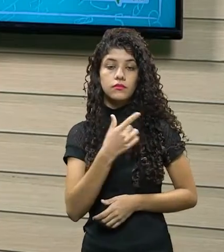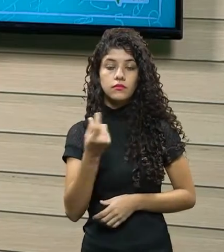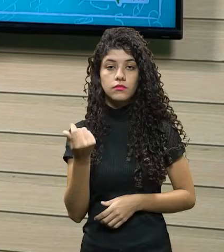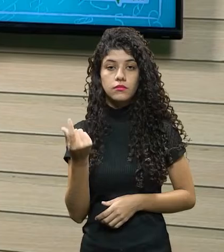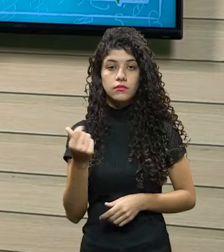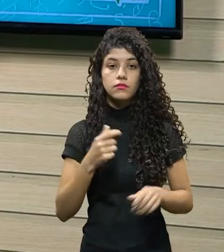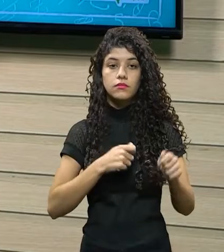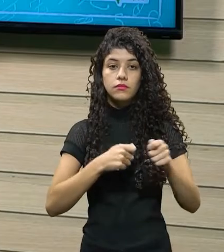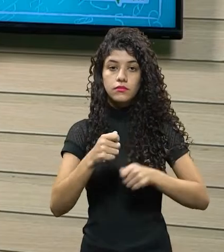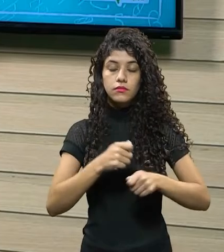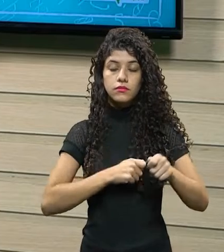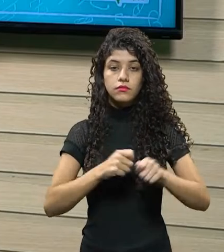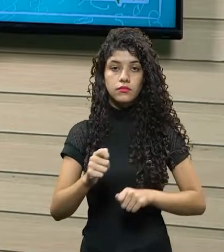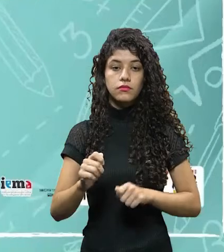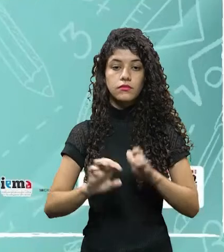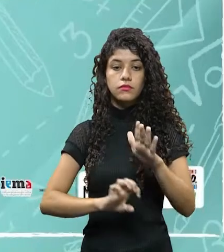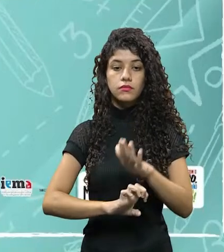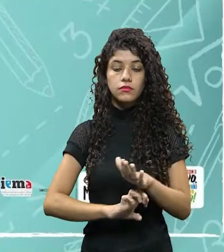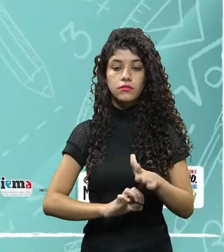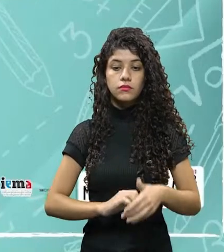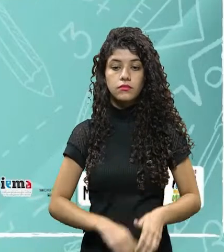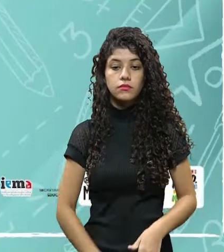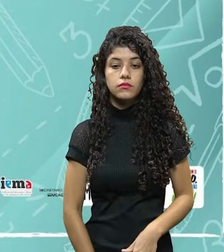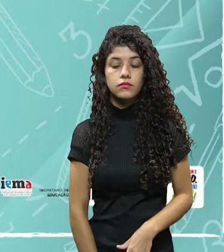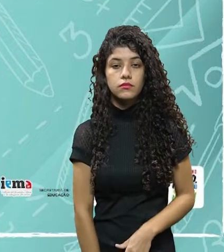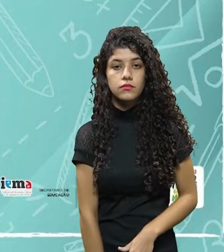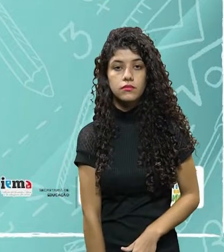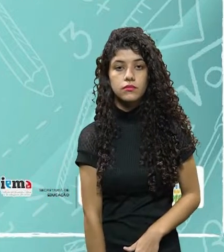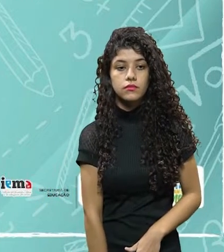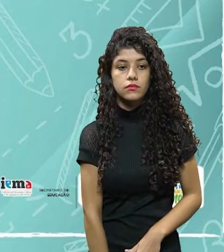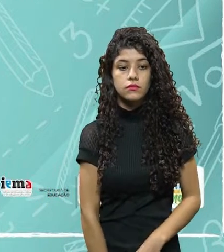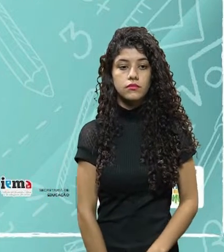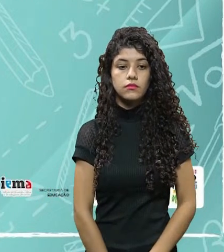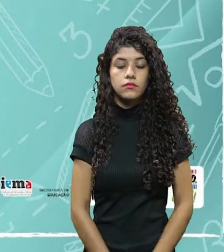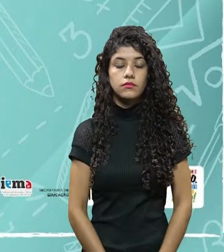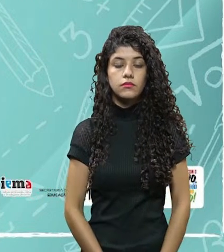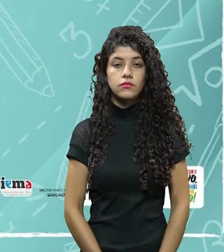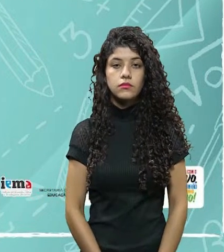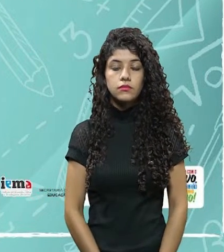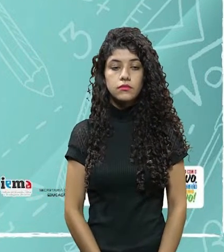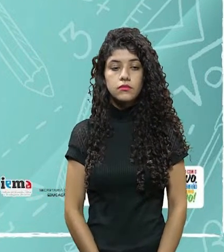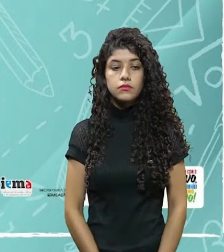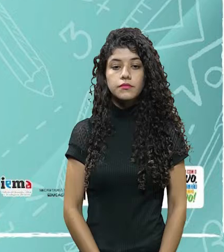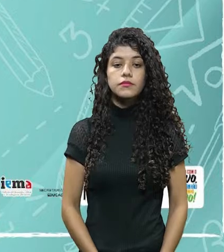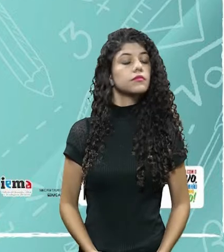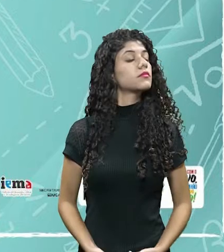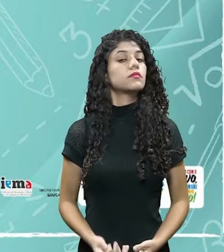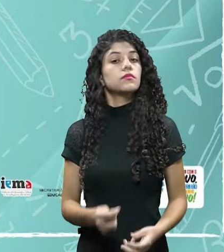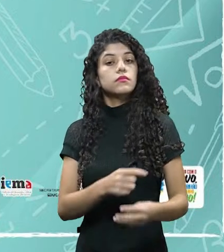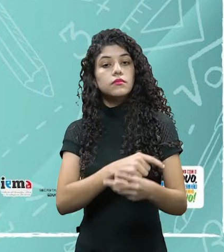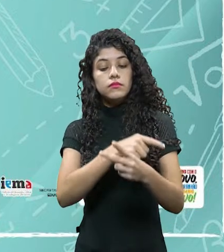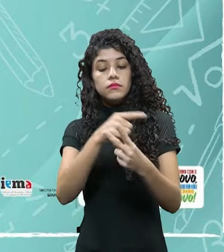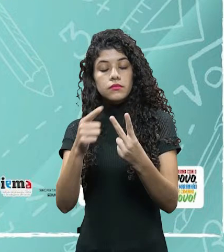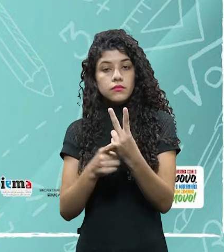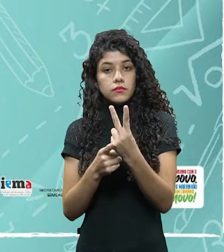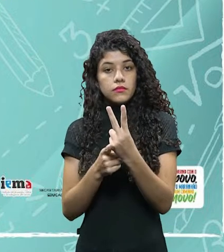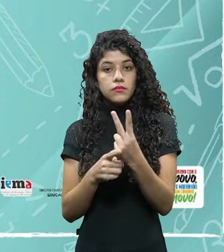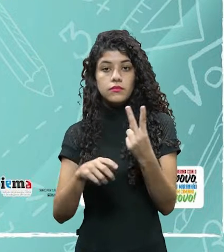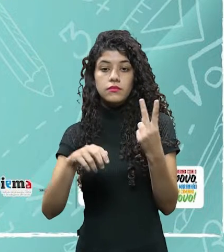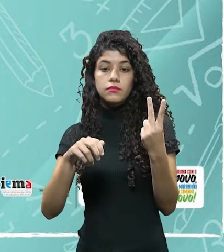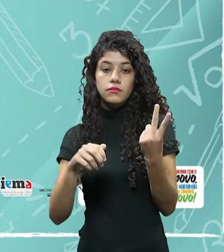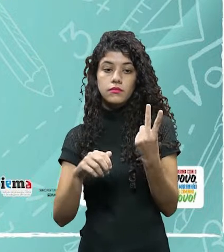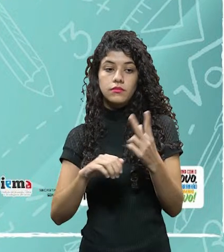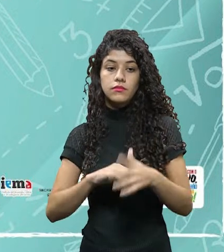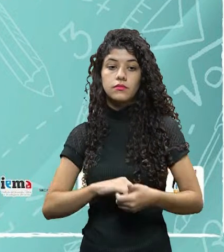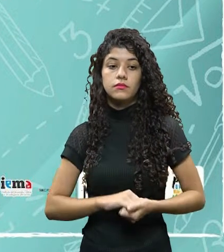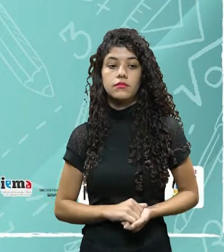e econômica da empresa. O balanço patrimonial ele é dividido em duas colunas. A do lado